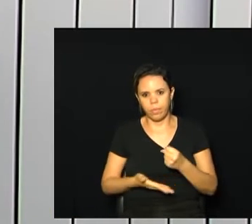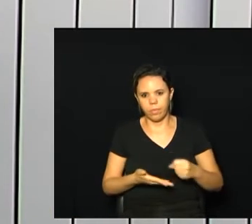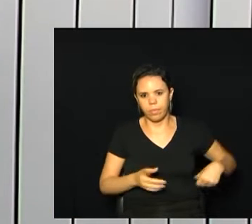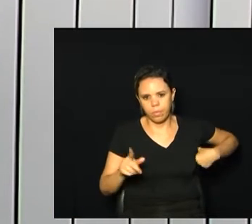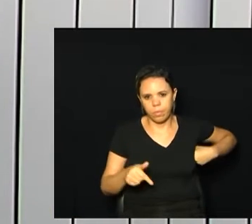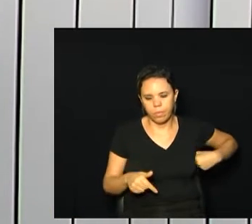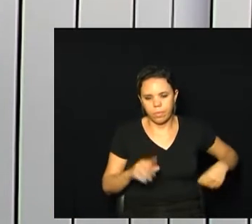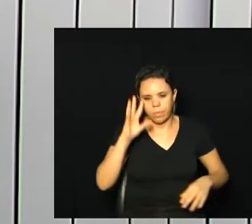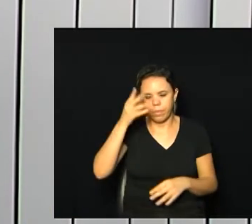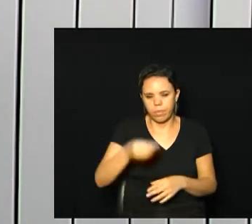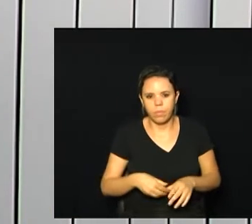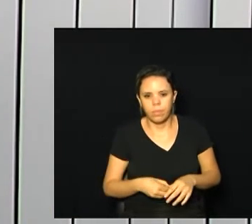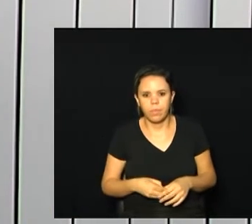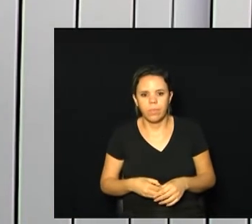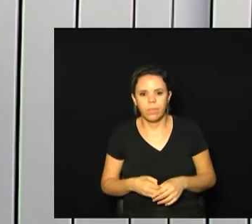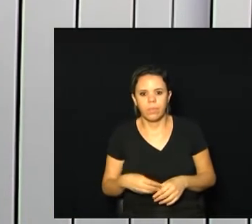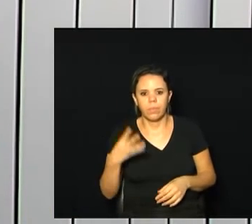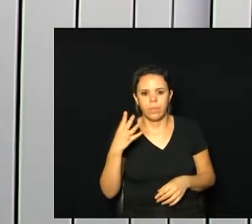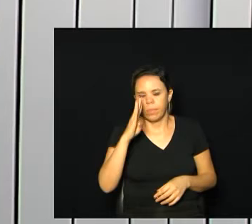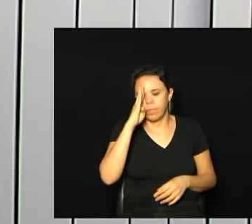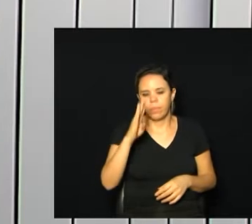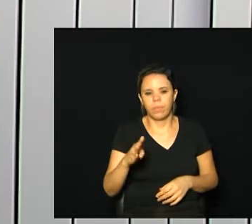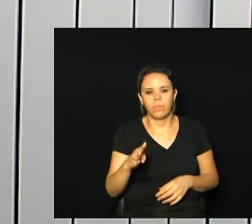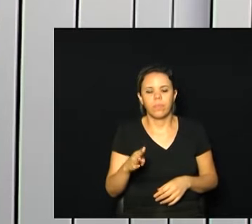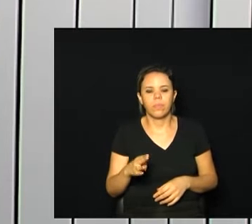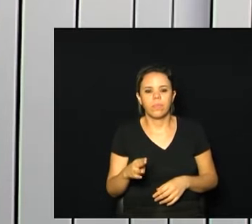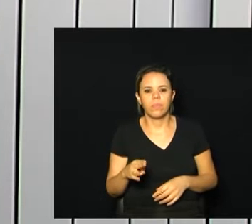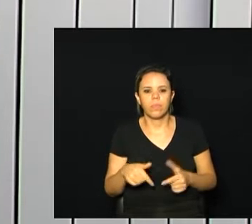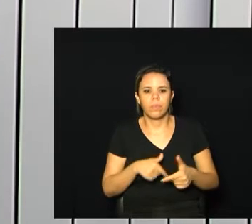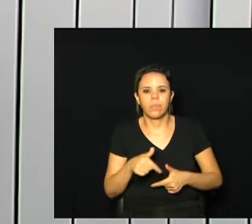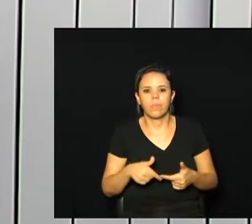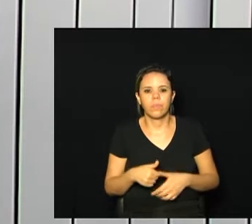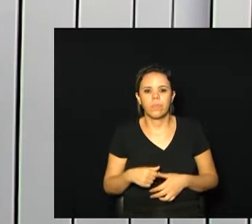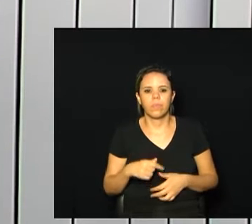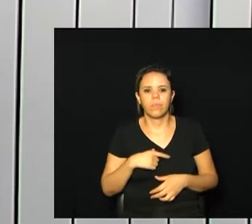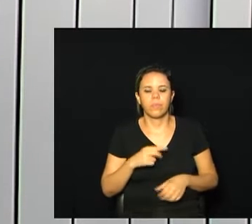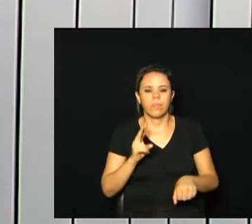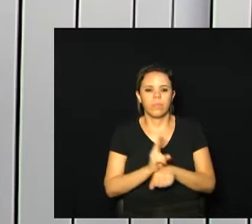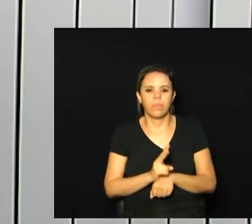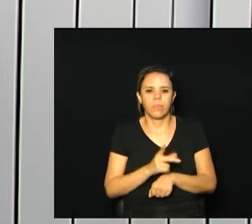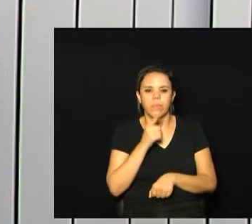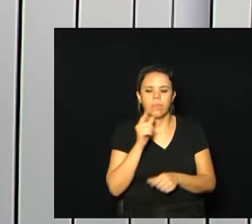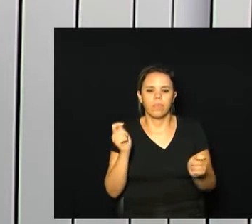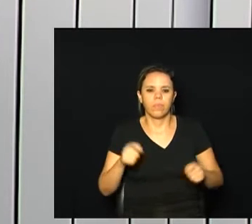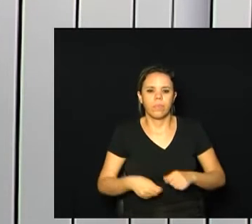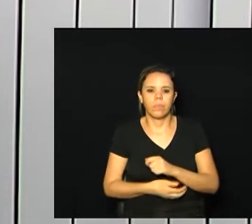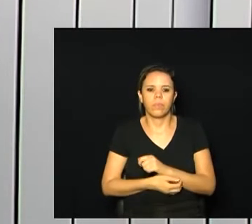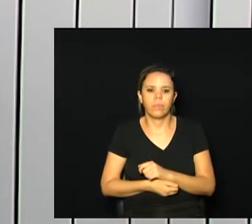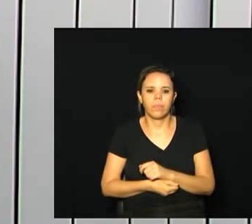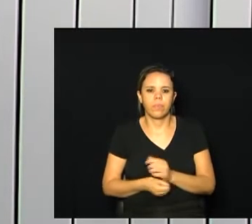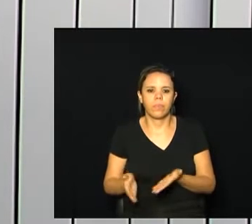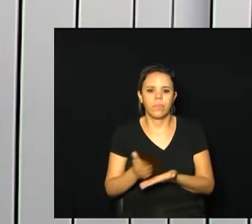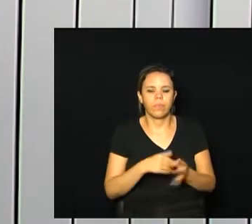ele compreende 4 principais tipos de atividades, né, que é o abastecimento de água potável,